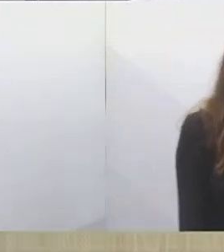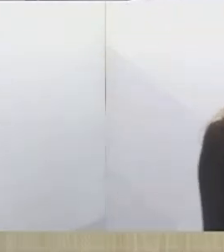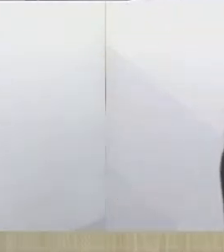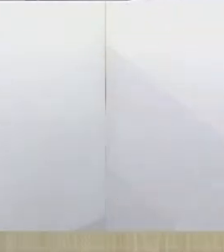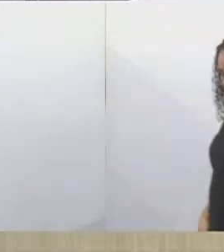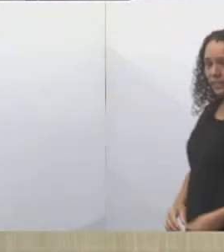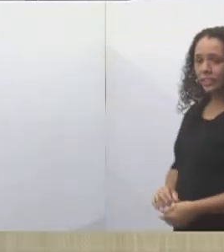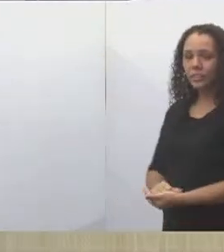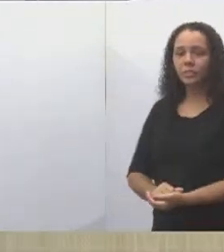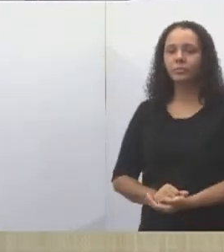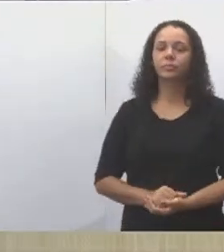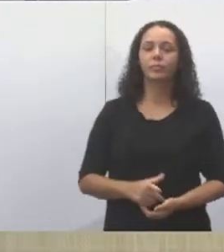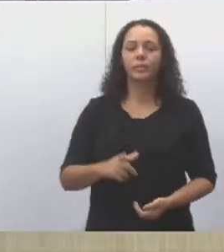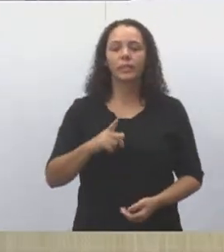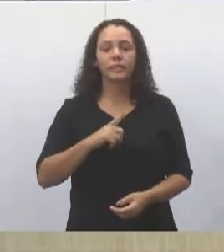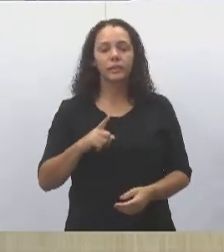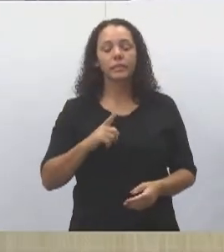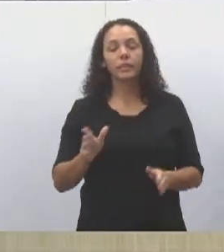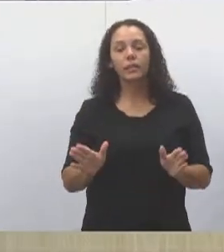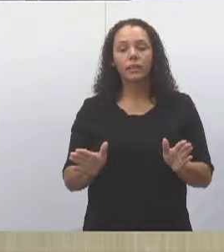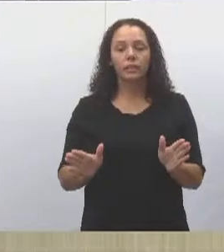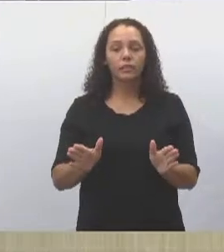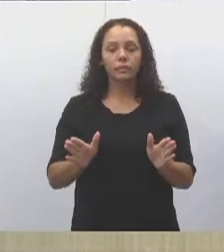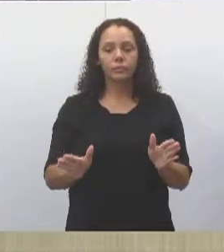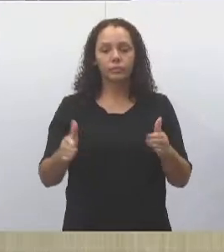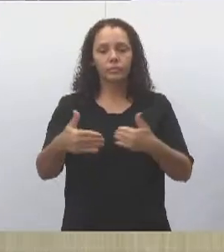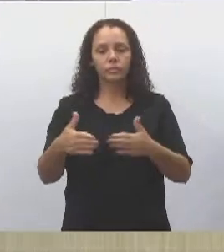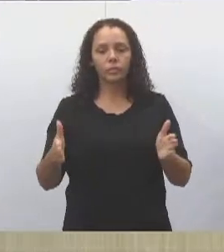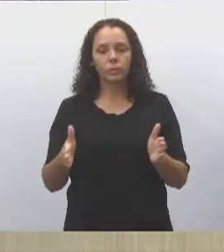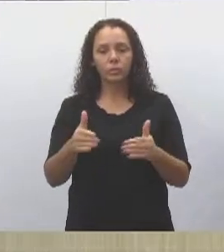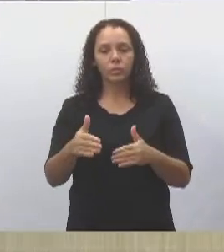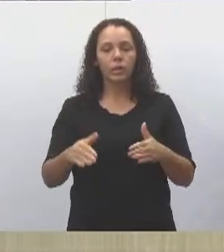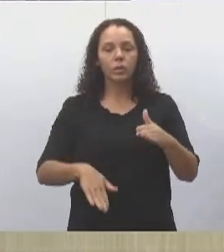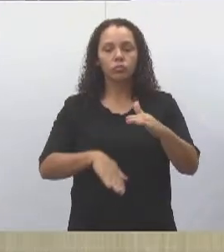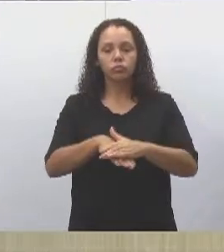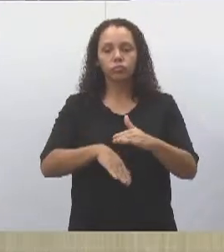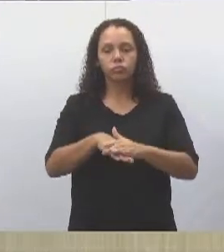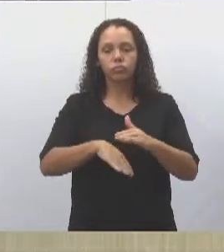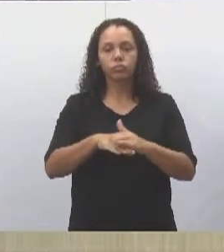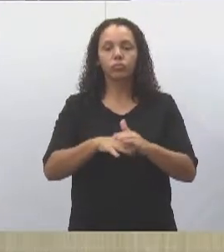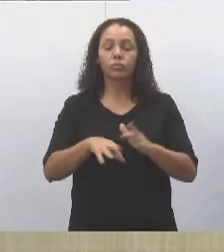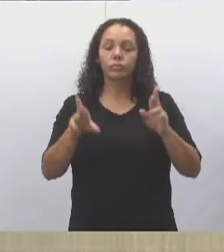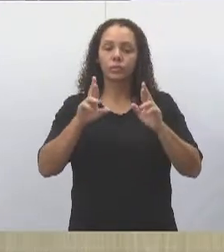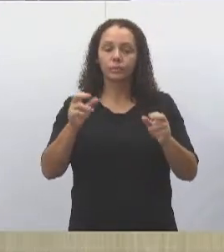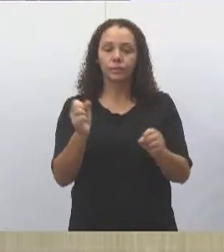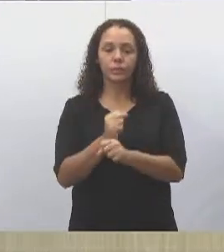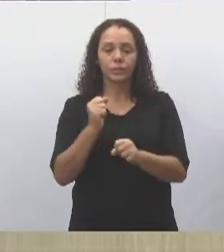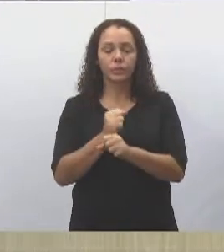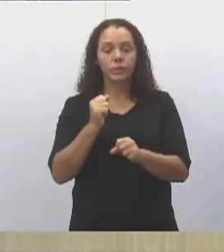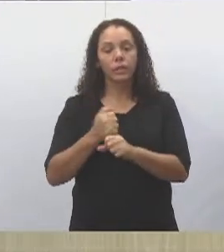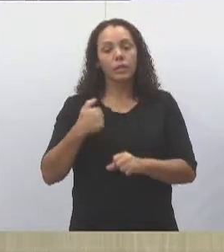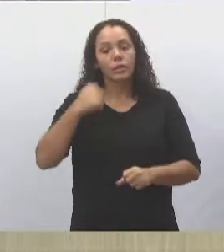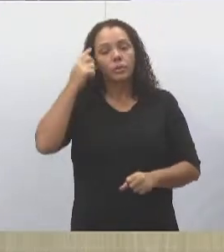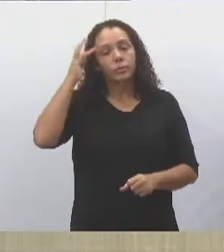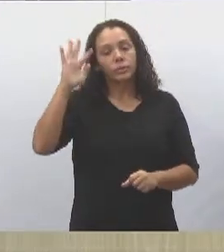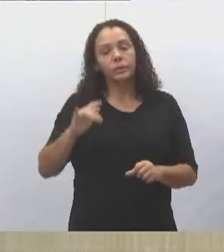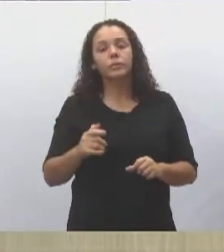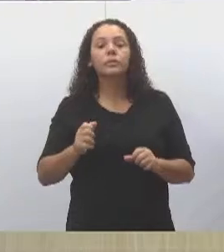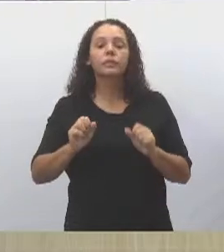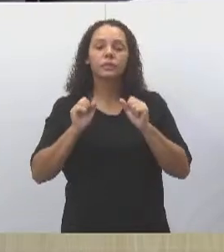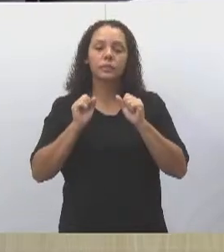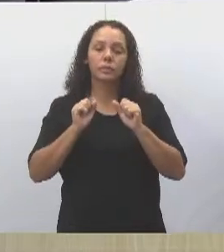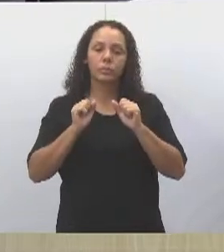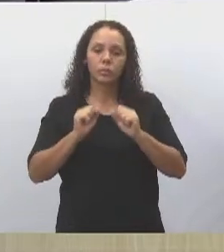Nova Jacareí, Parque Santo Antônio também tem uma reivindicação grande de um campo de futebol, né? Eu acho que dá para a gente remanejar, para a gente